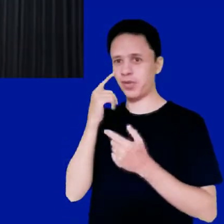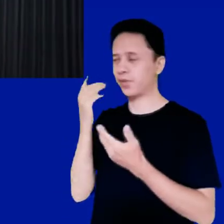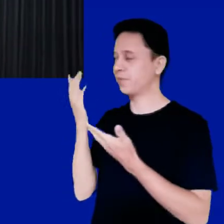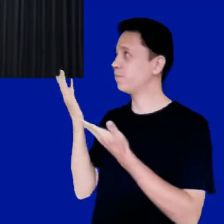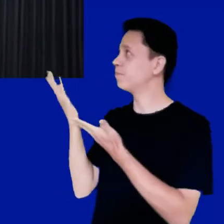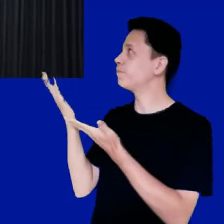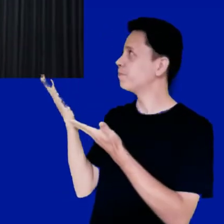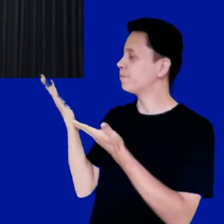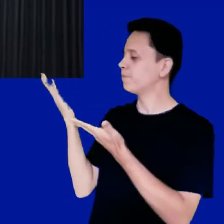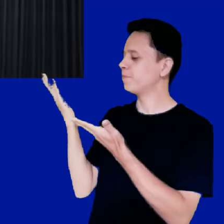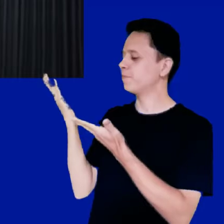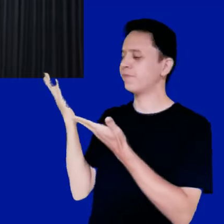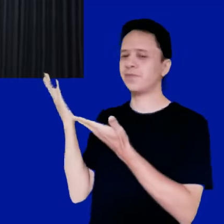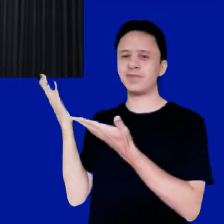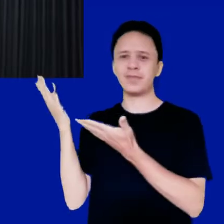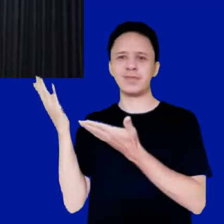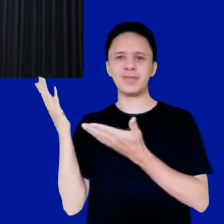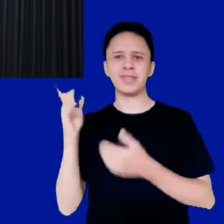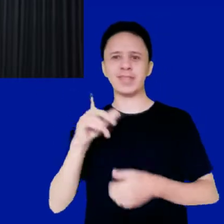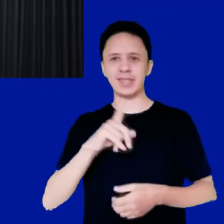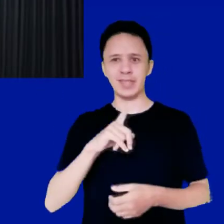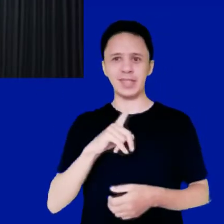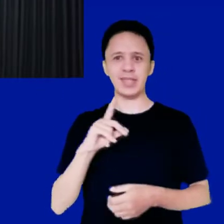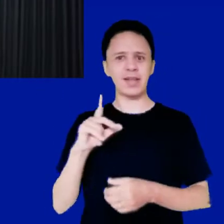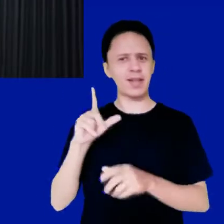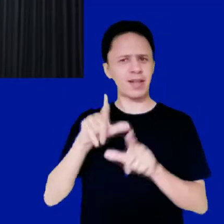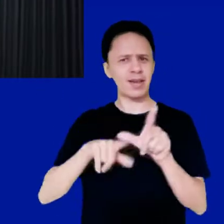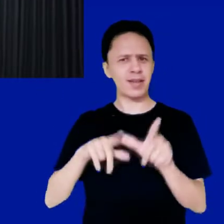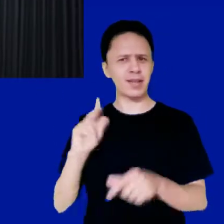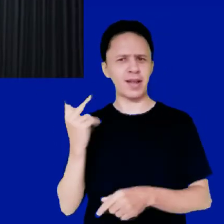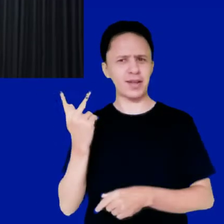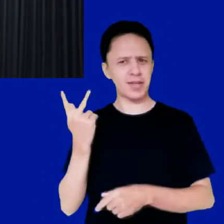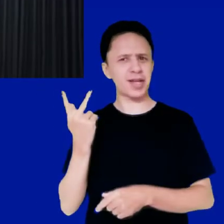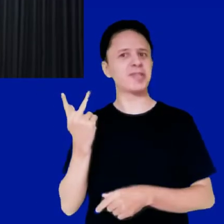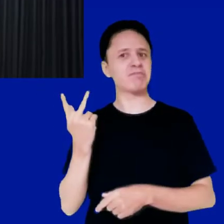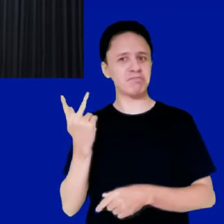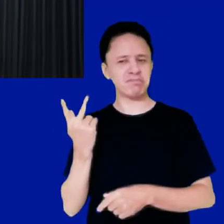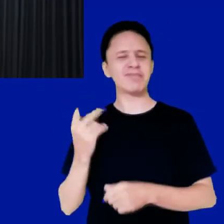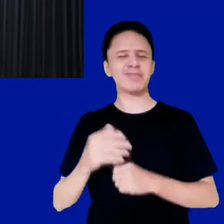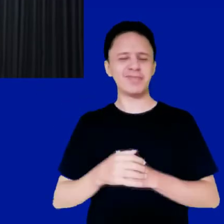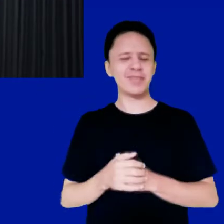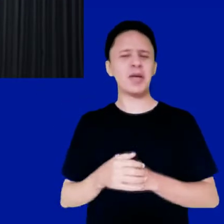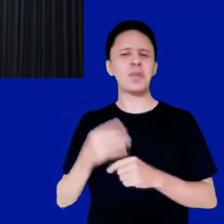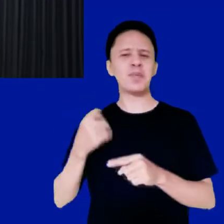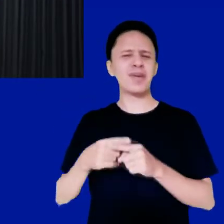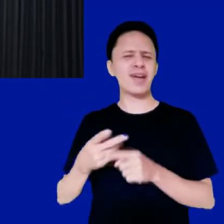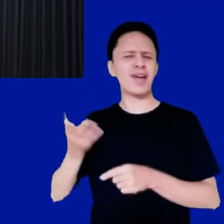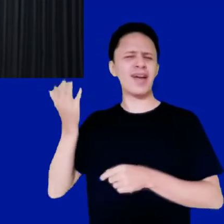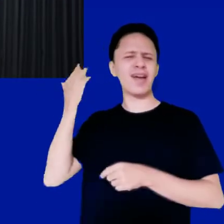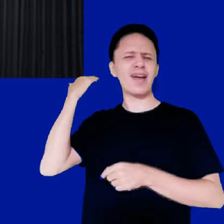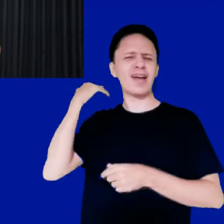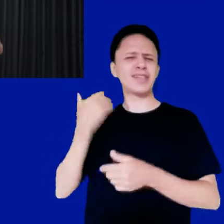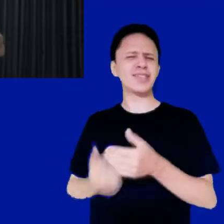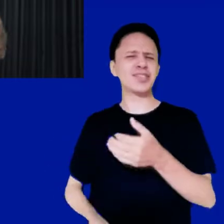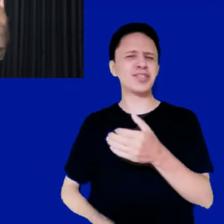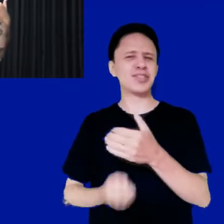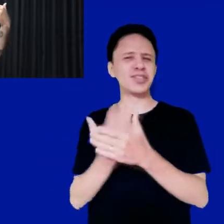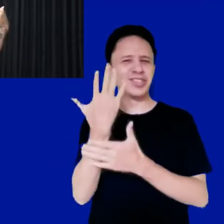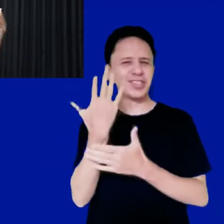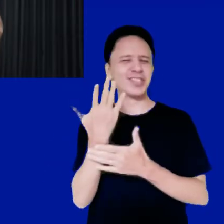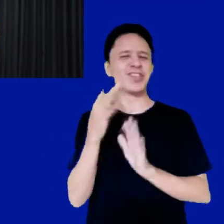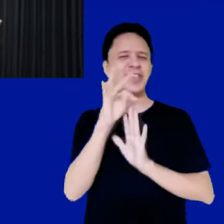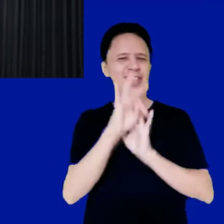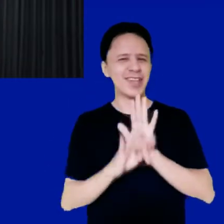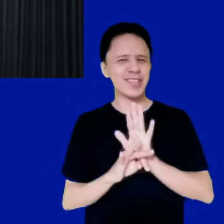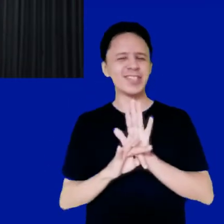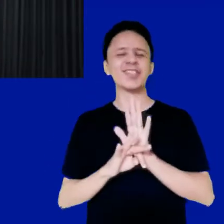Bom, a palavra crônica, aqui como você está vendo na tela, né, com H e tal, é na verdade uma referência a quando esse